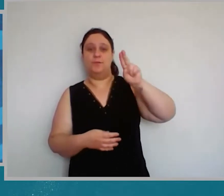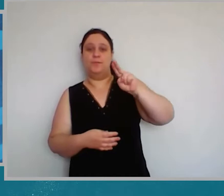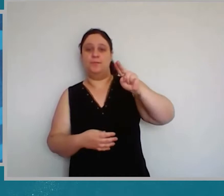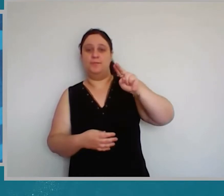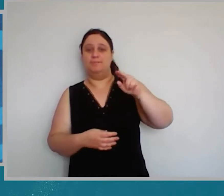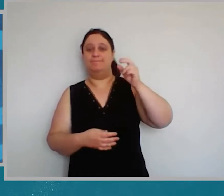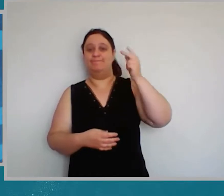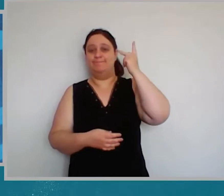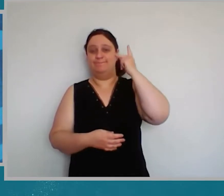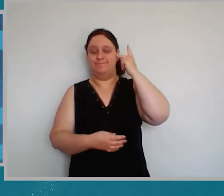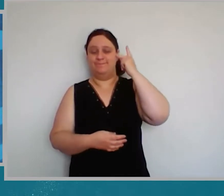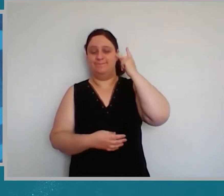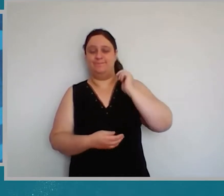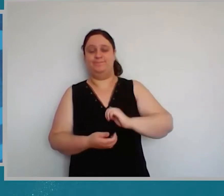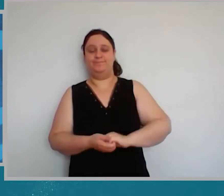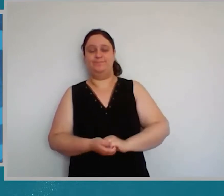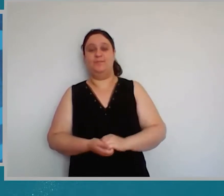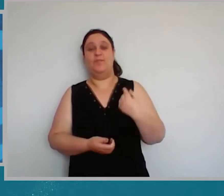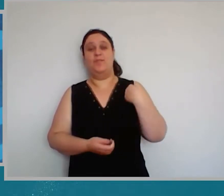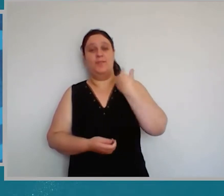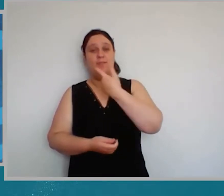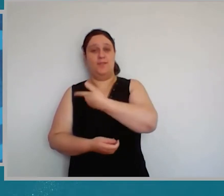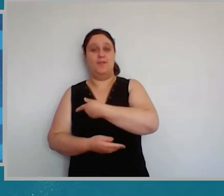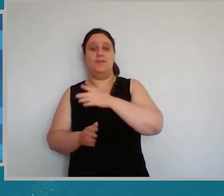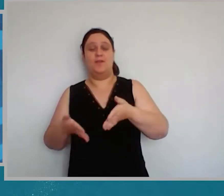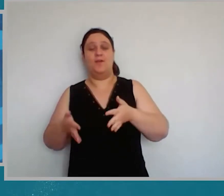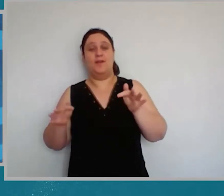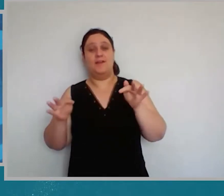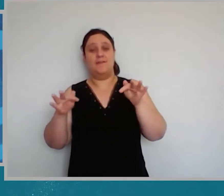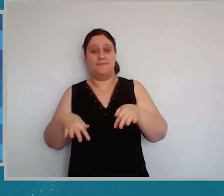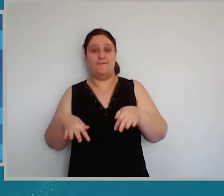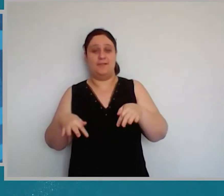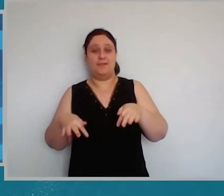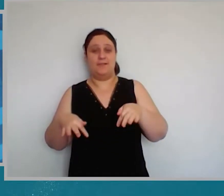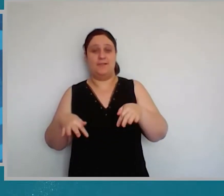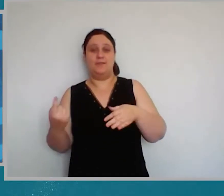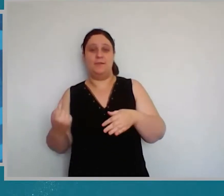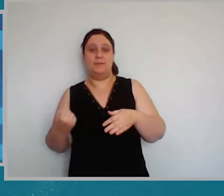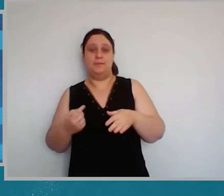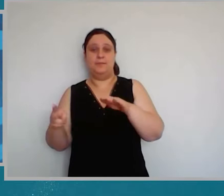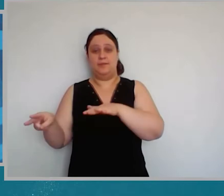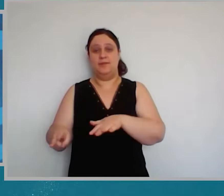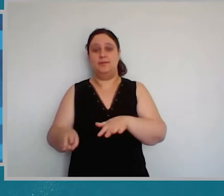Nós estamos chegando no final da primeira semana aqui